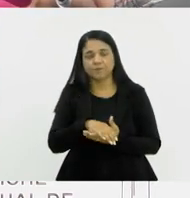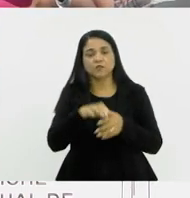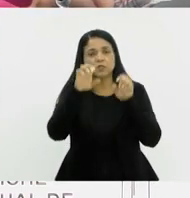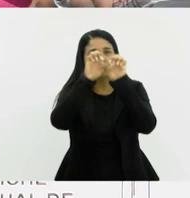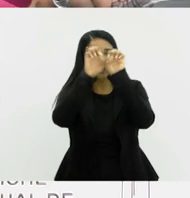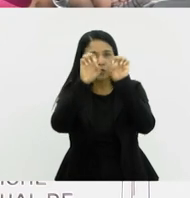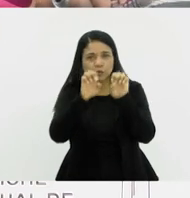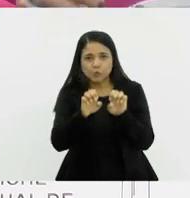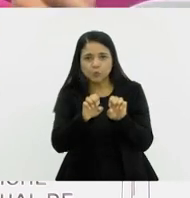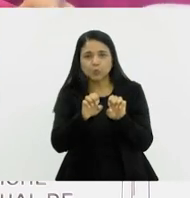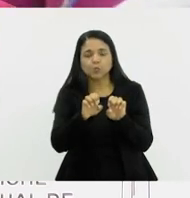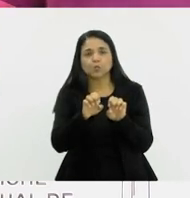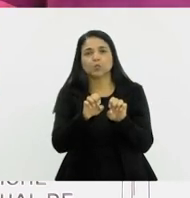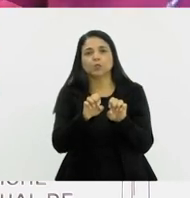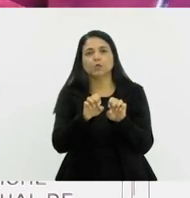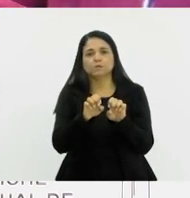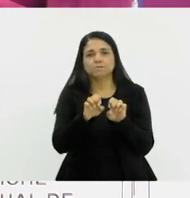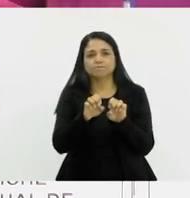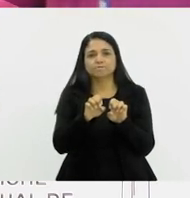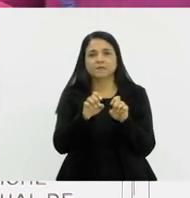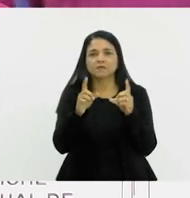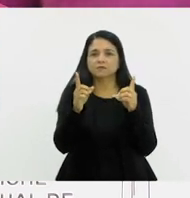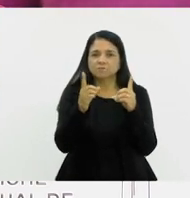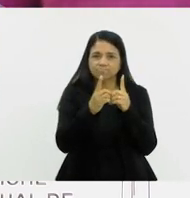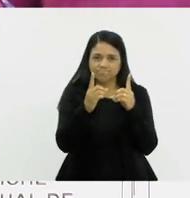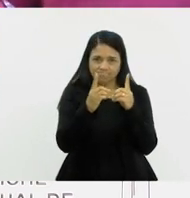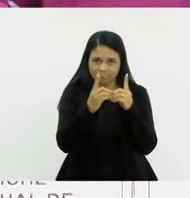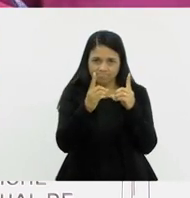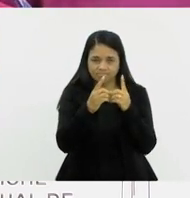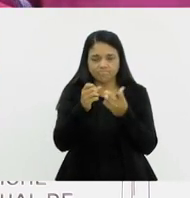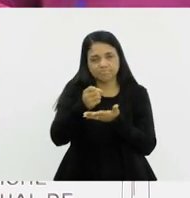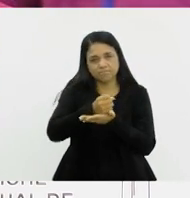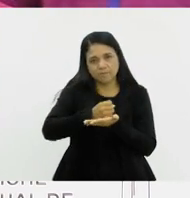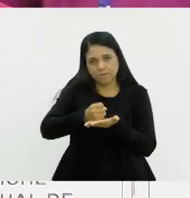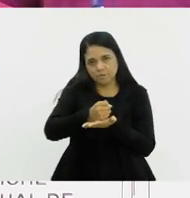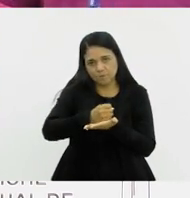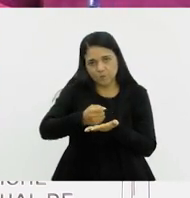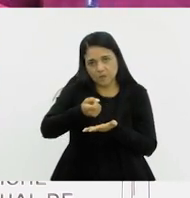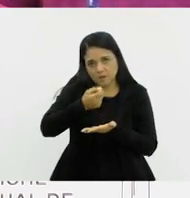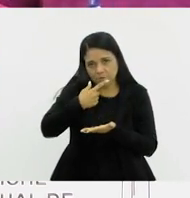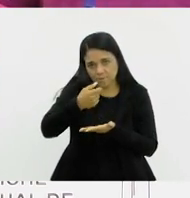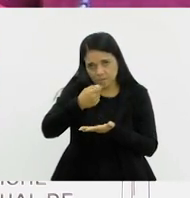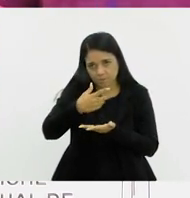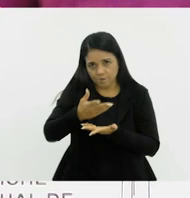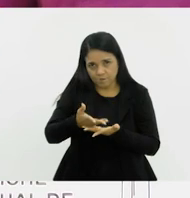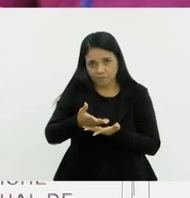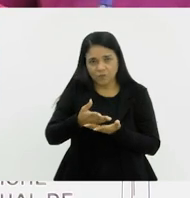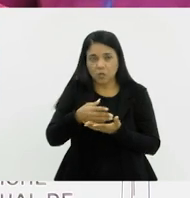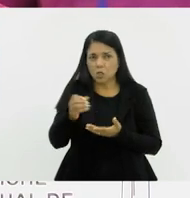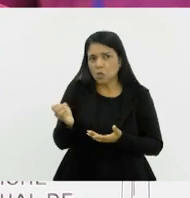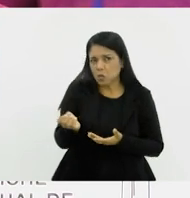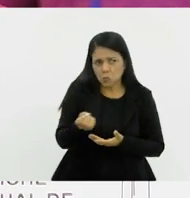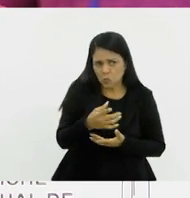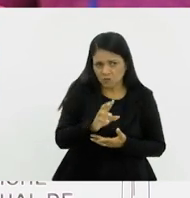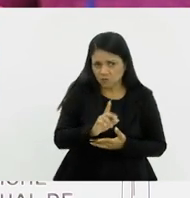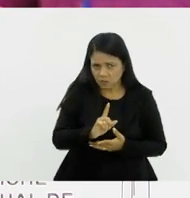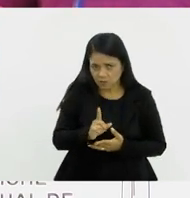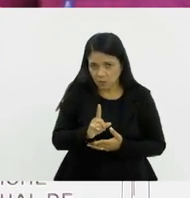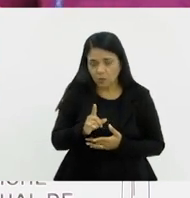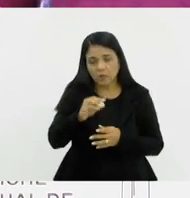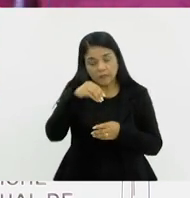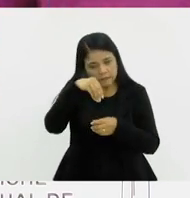estrutura de assistência farmacêutica. Não é nada novo, tá, gente? Isso dentro de um hospital